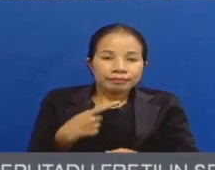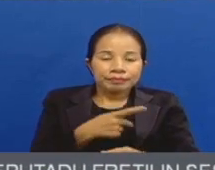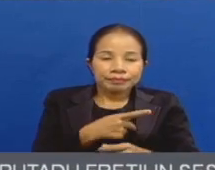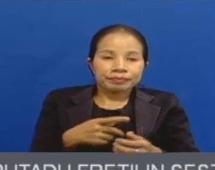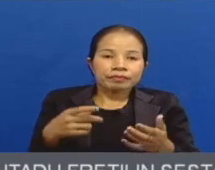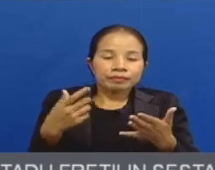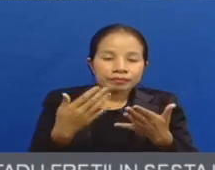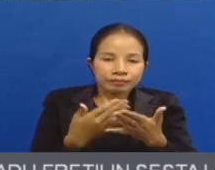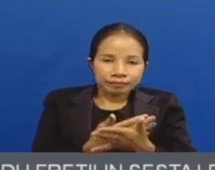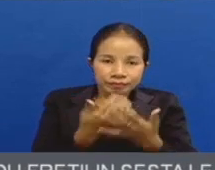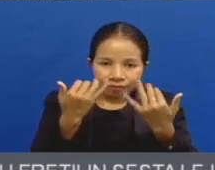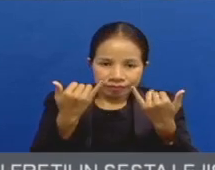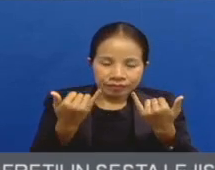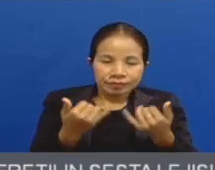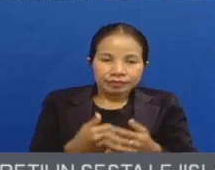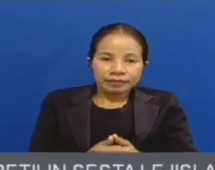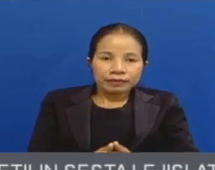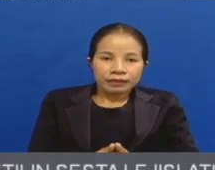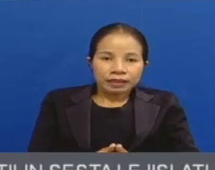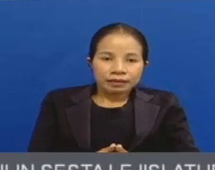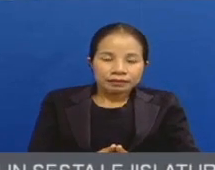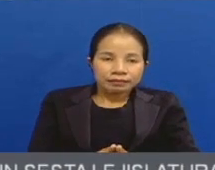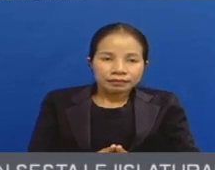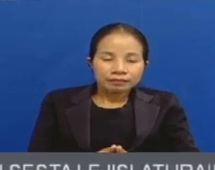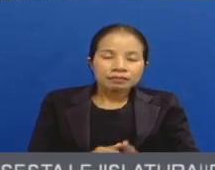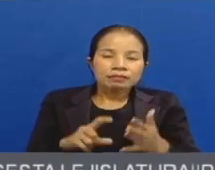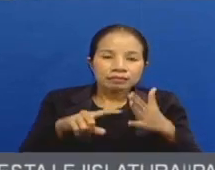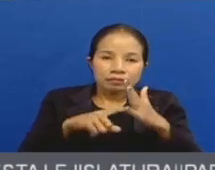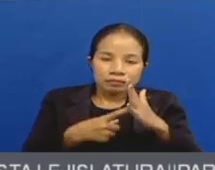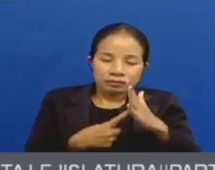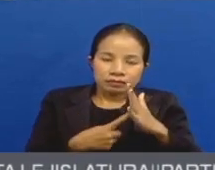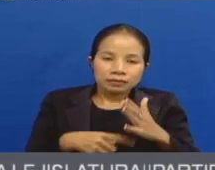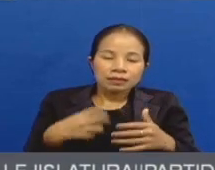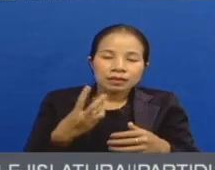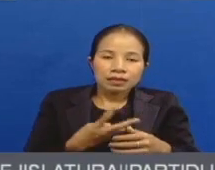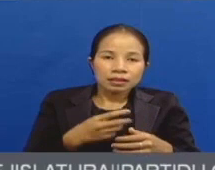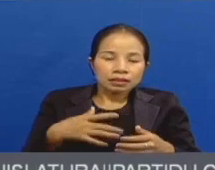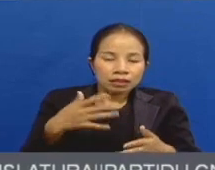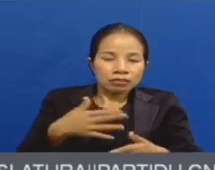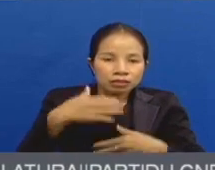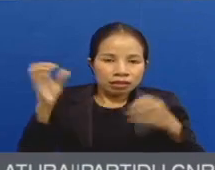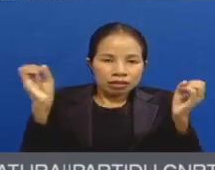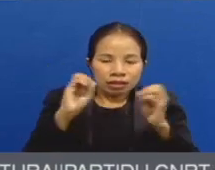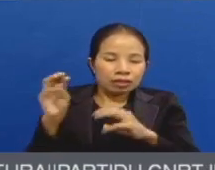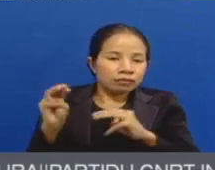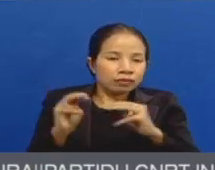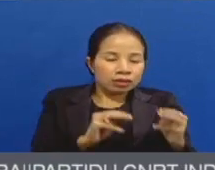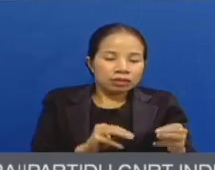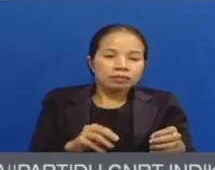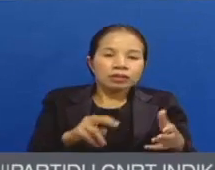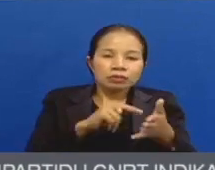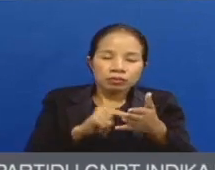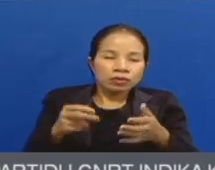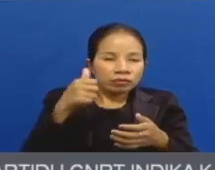sexta legislatura ida ohing hahu ita orgulho ta malai mudança significante ba numero